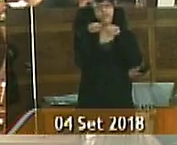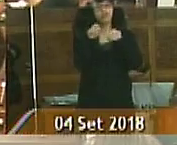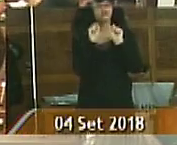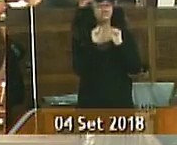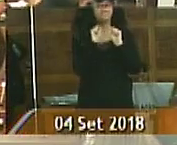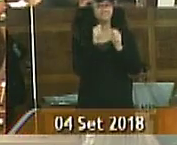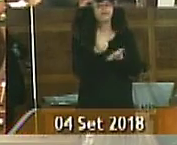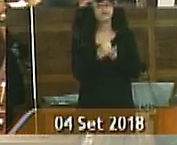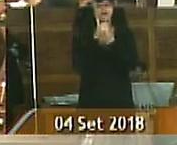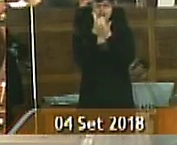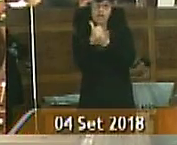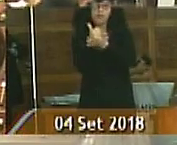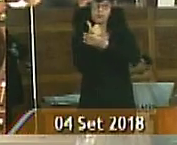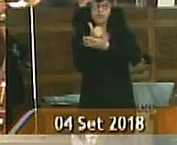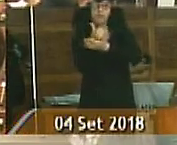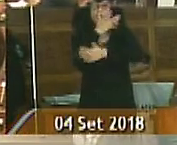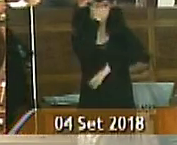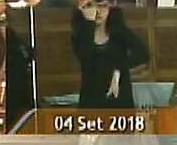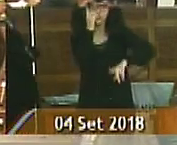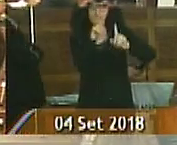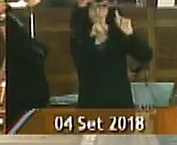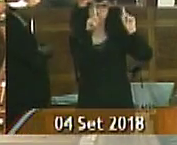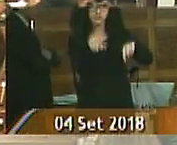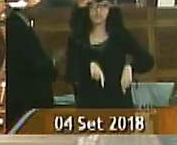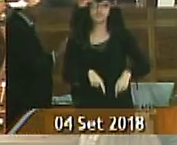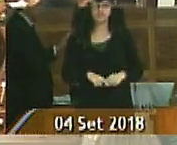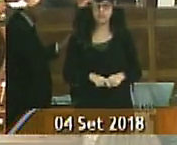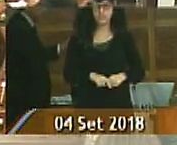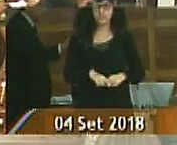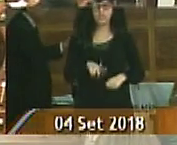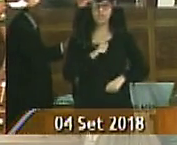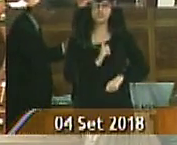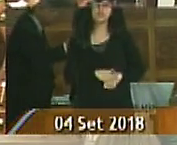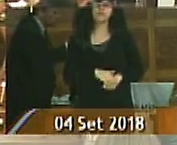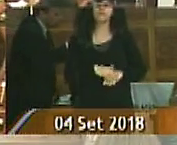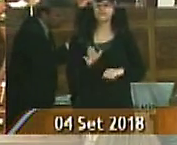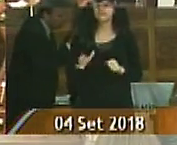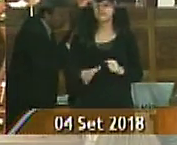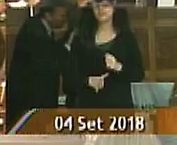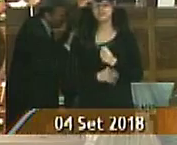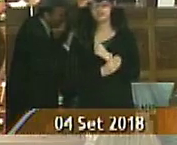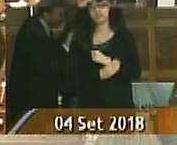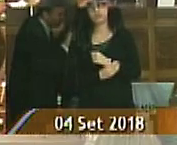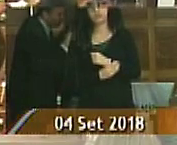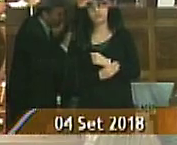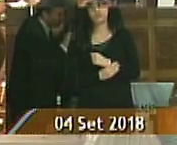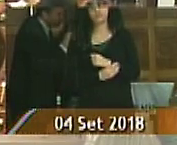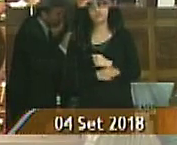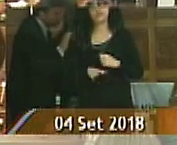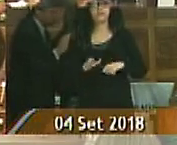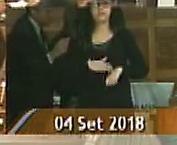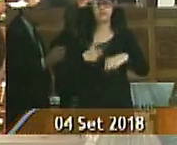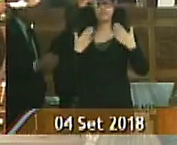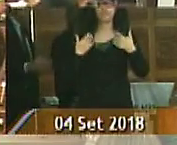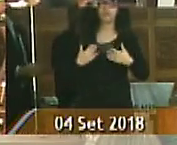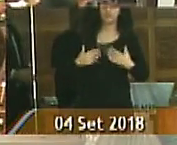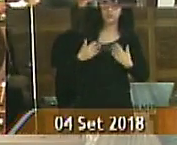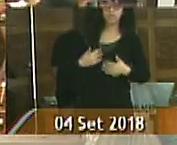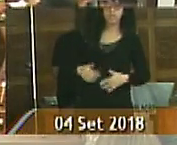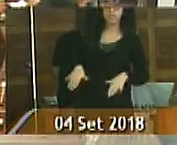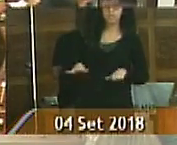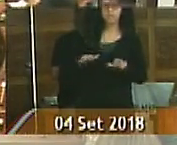pode dar apoio ao trânsito municipal, dando mais comodidade ao trânsito dentro do município,